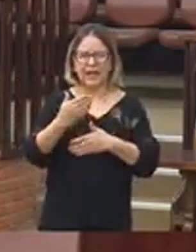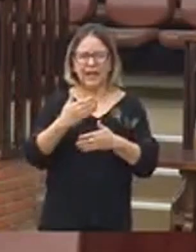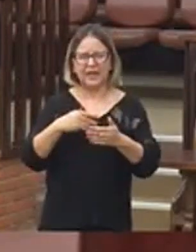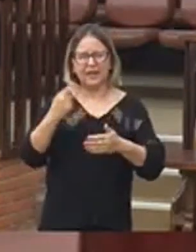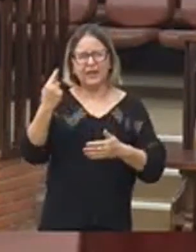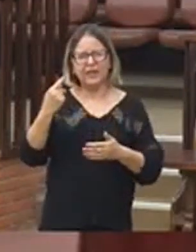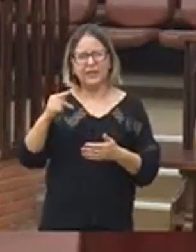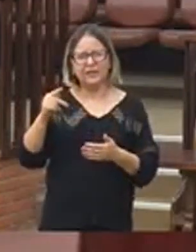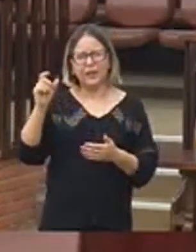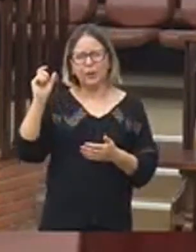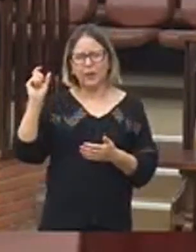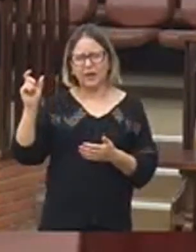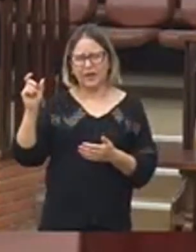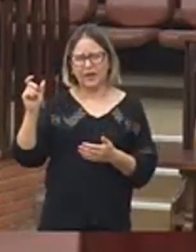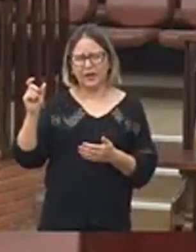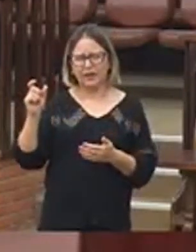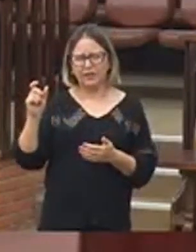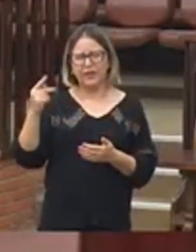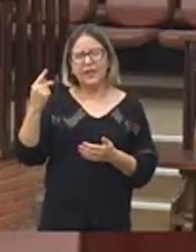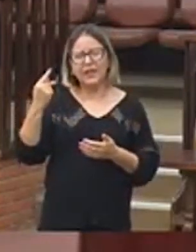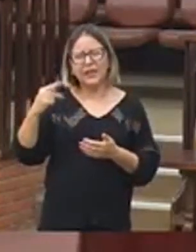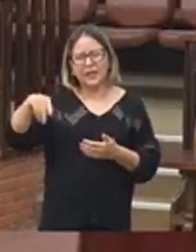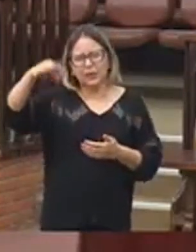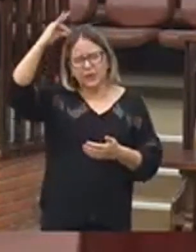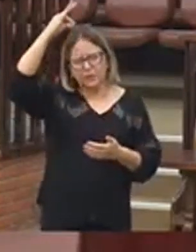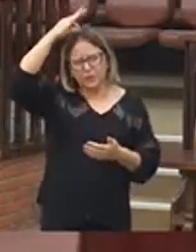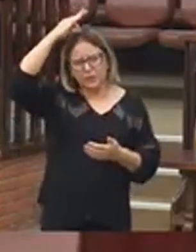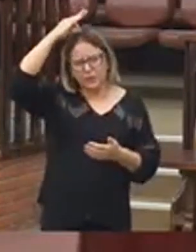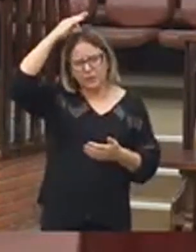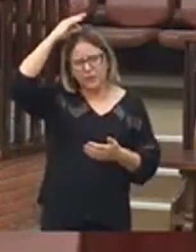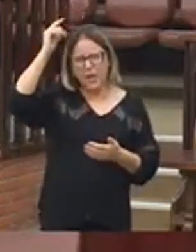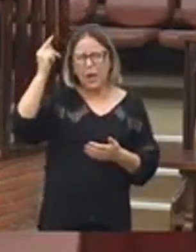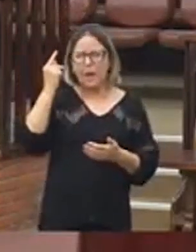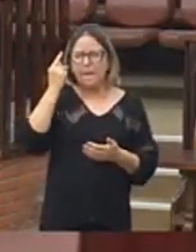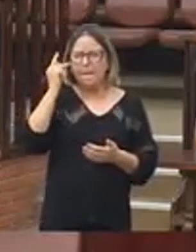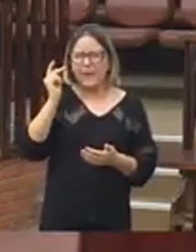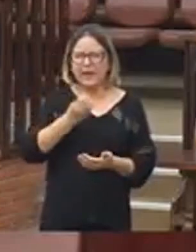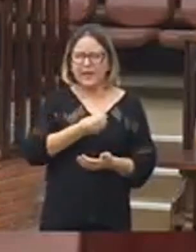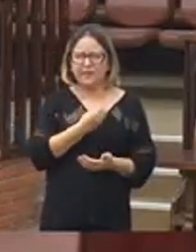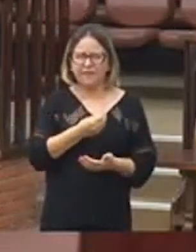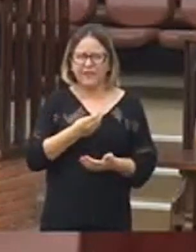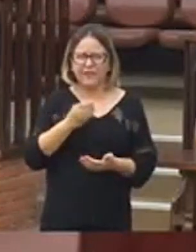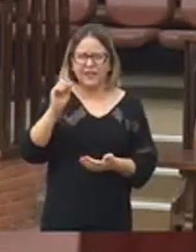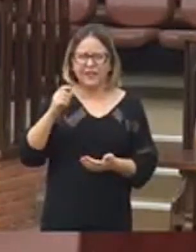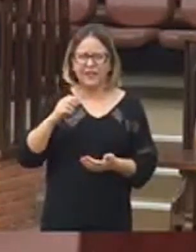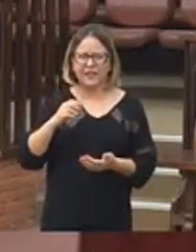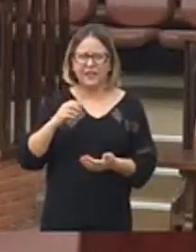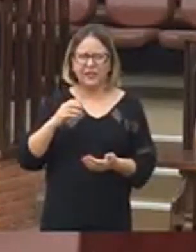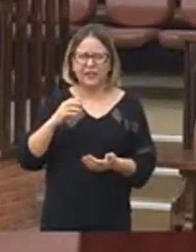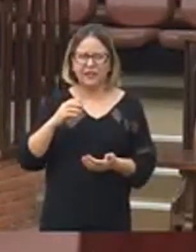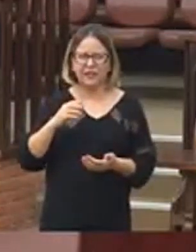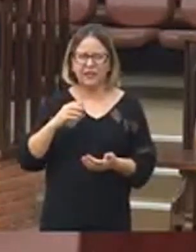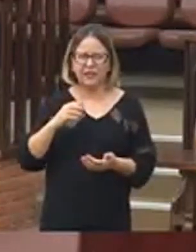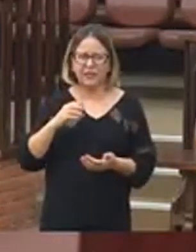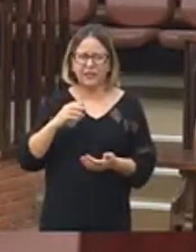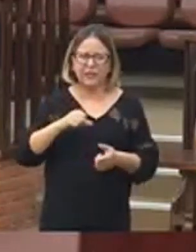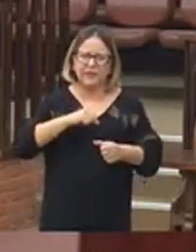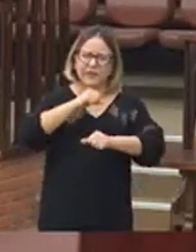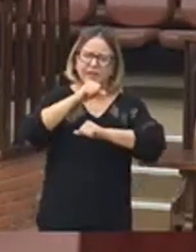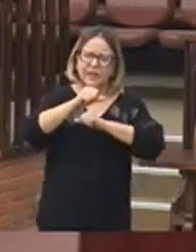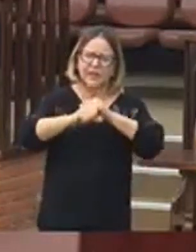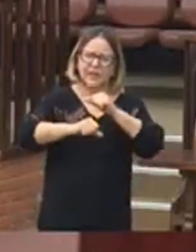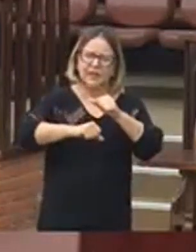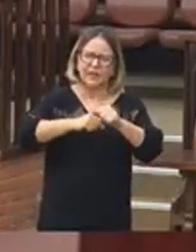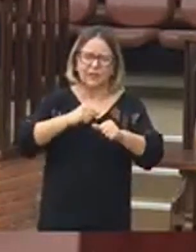do Teu Espírito, para que vidas sejam alcançadas pelo Evangelho das insondáveis riquezas